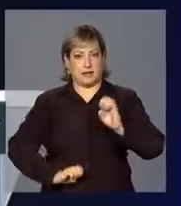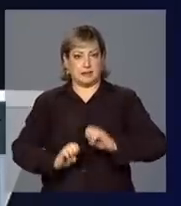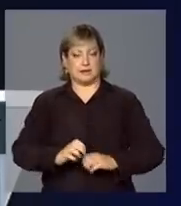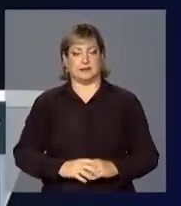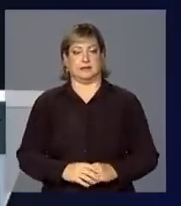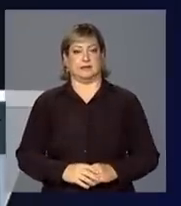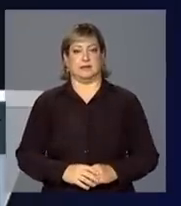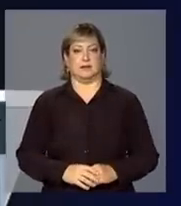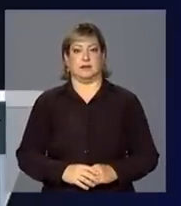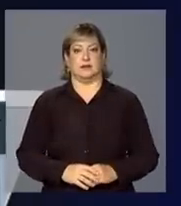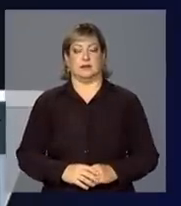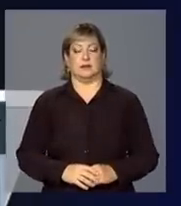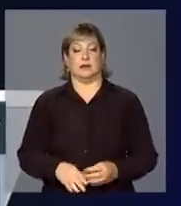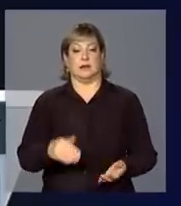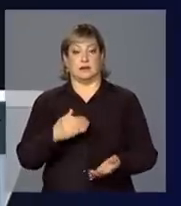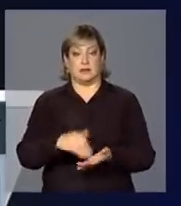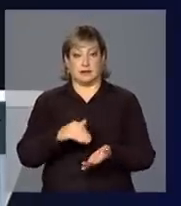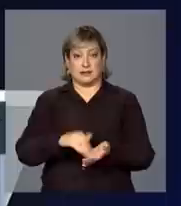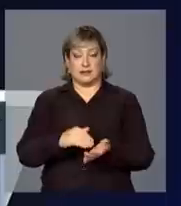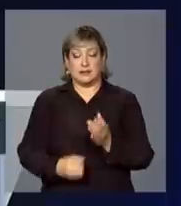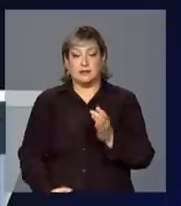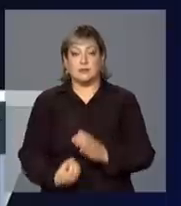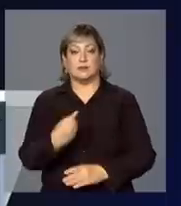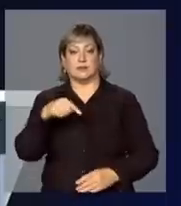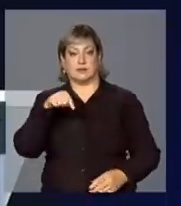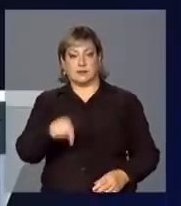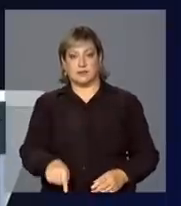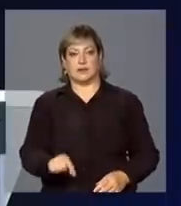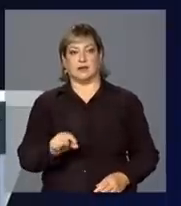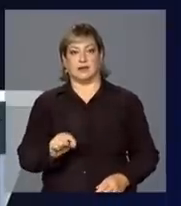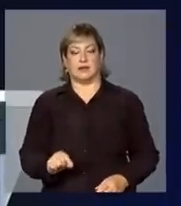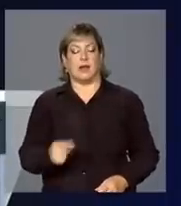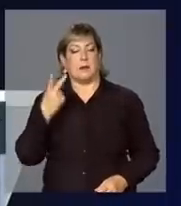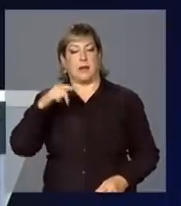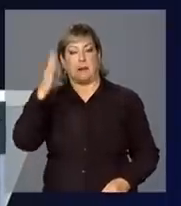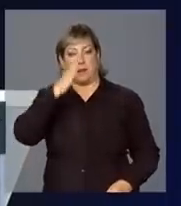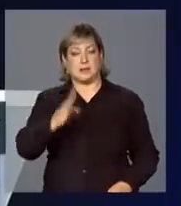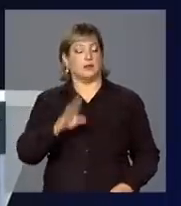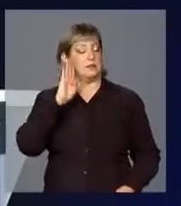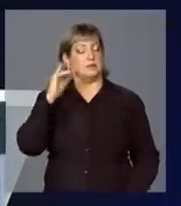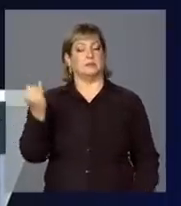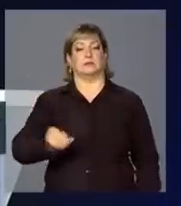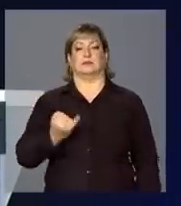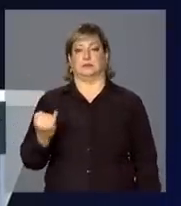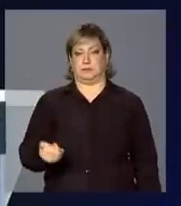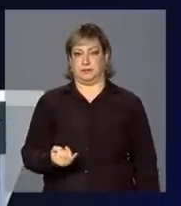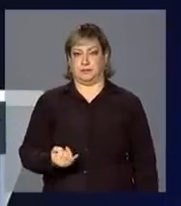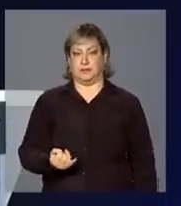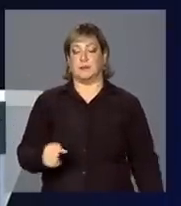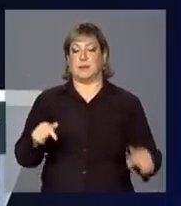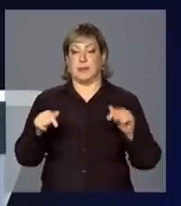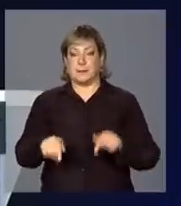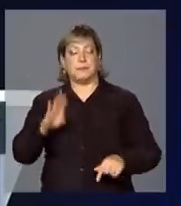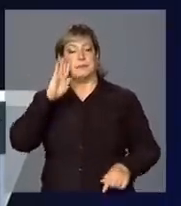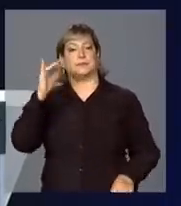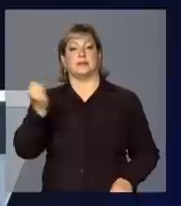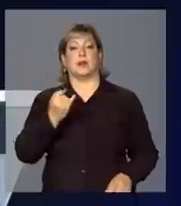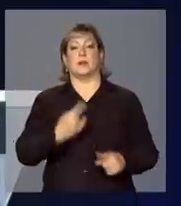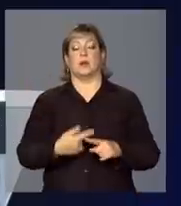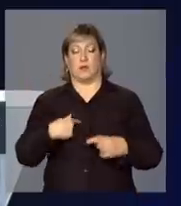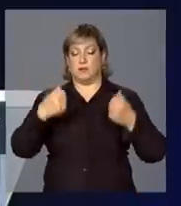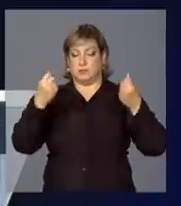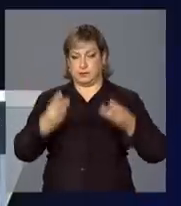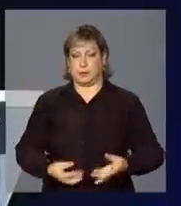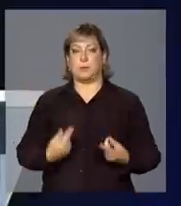A criação da Secretaria da Micro e Pequena Empresa para o Brasil é essencial. É essencial, e eu vou explicar